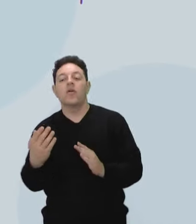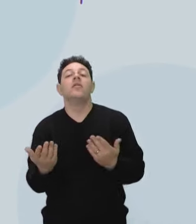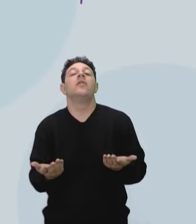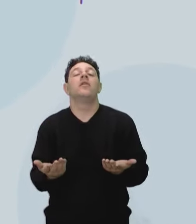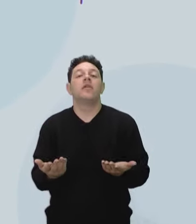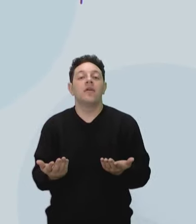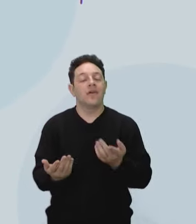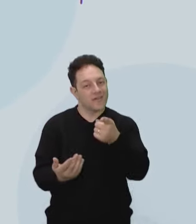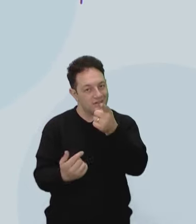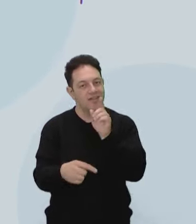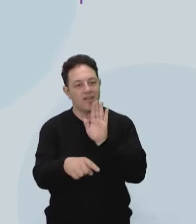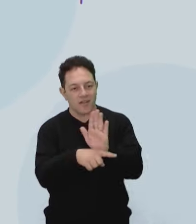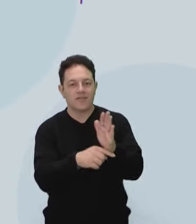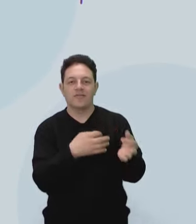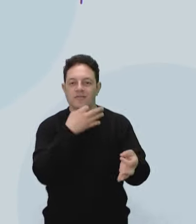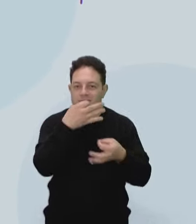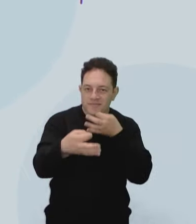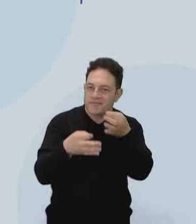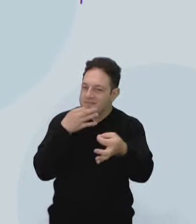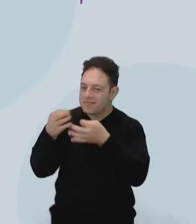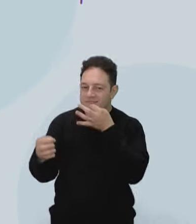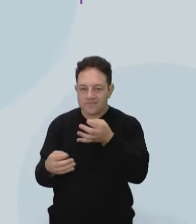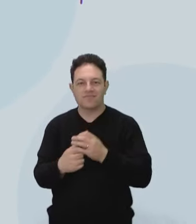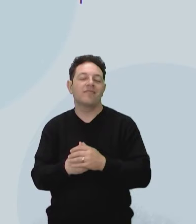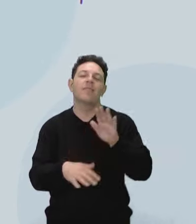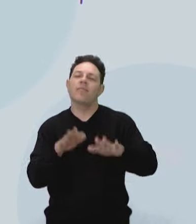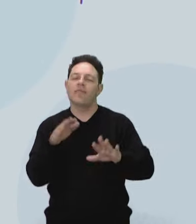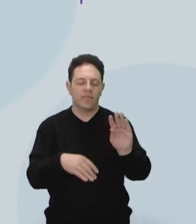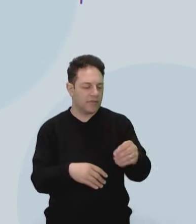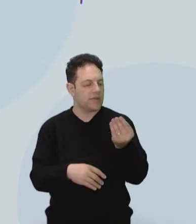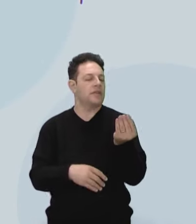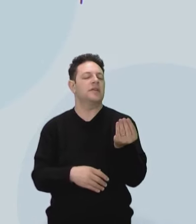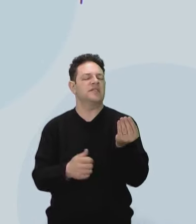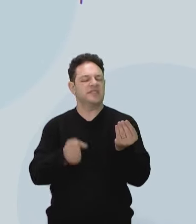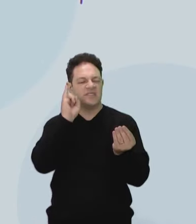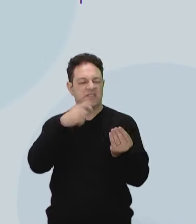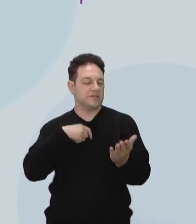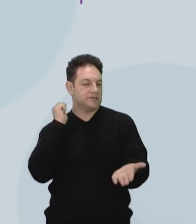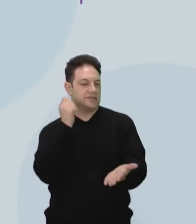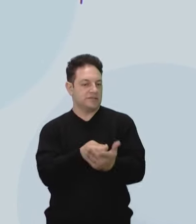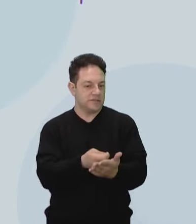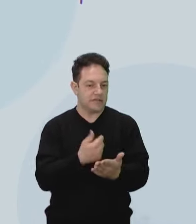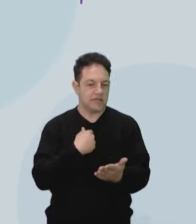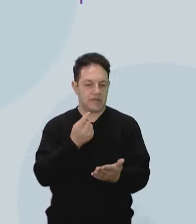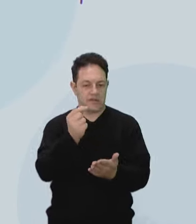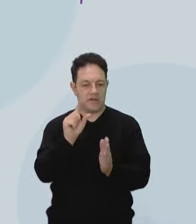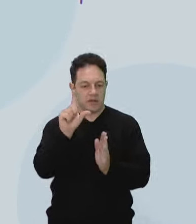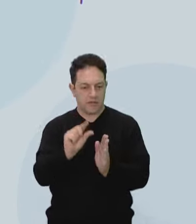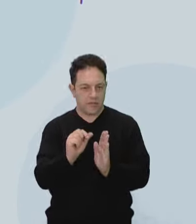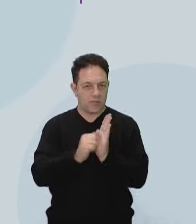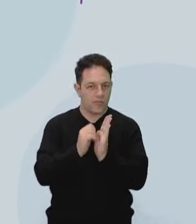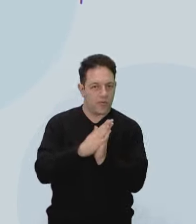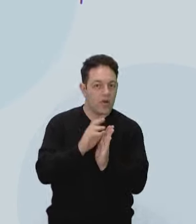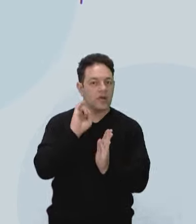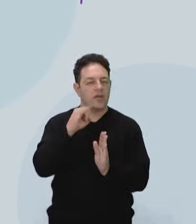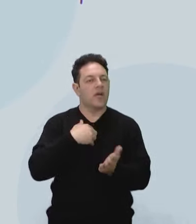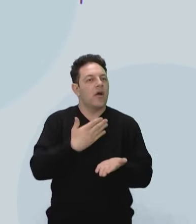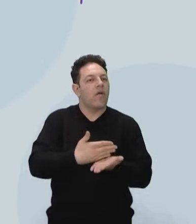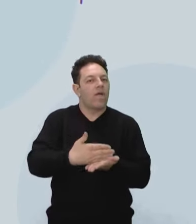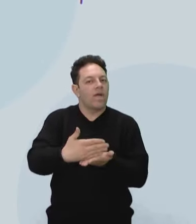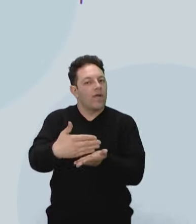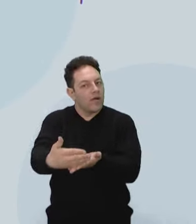decisão, será que poderia ser melhor? Será que se eu pagasse à vista eu pagaria menos multa? Será que se eu pagasse a